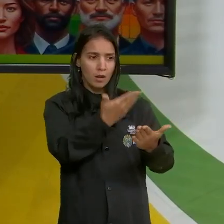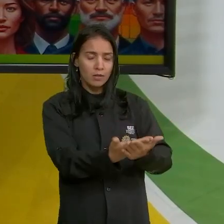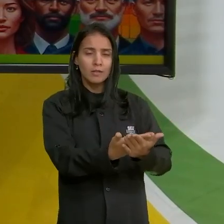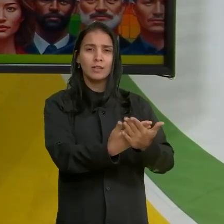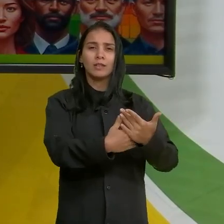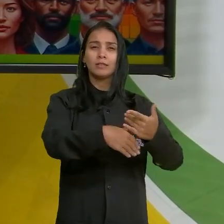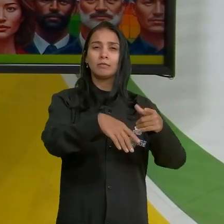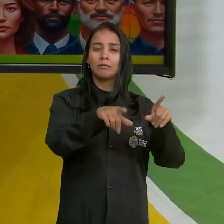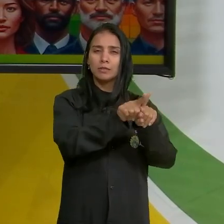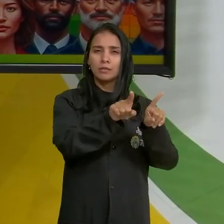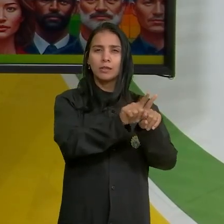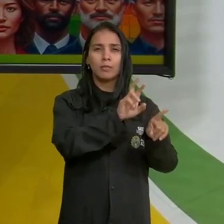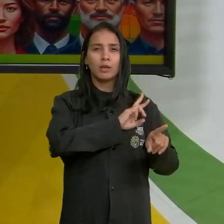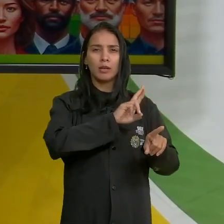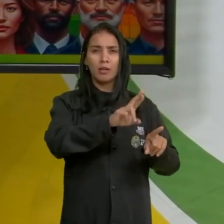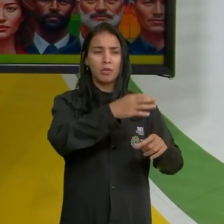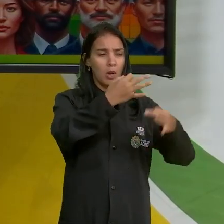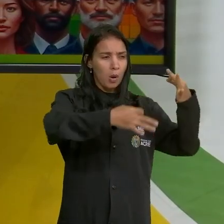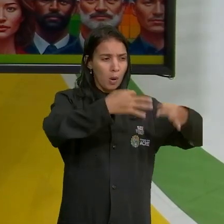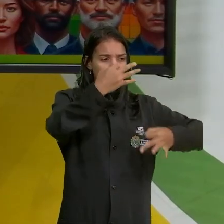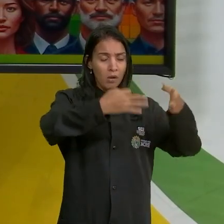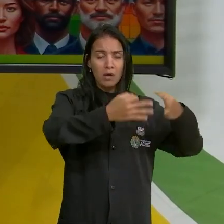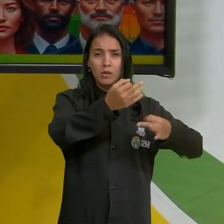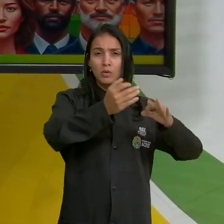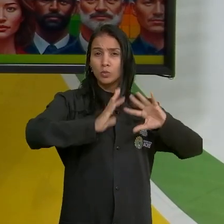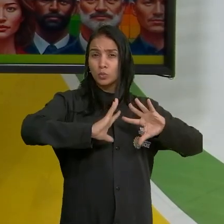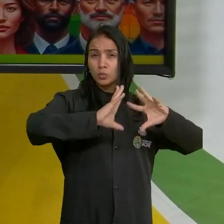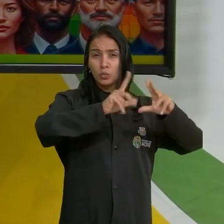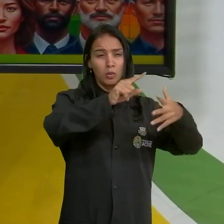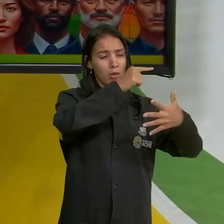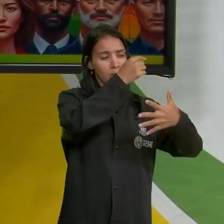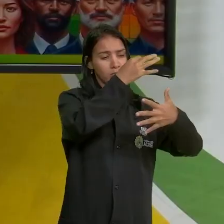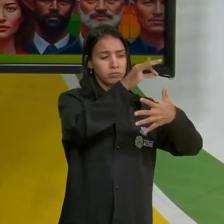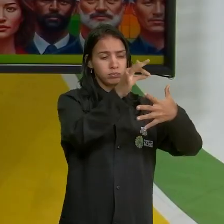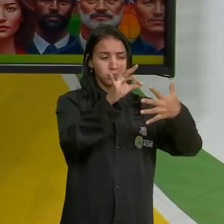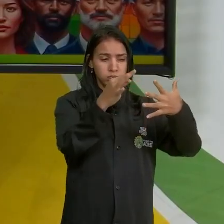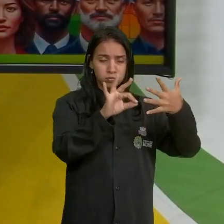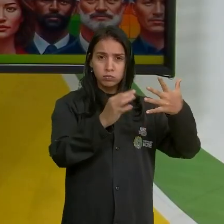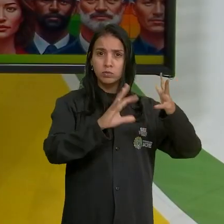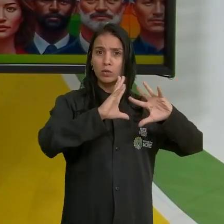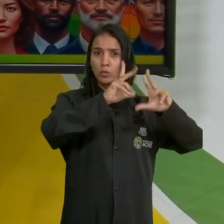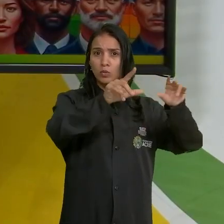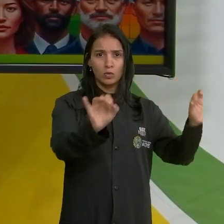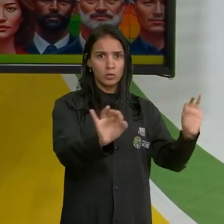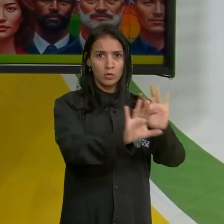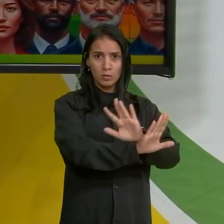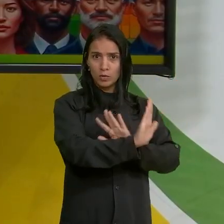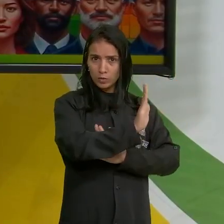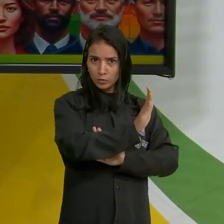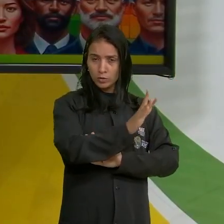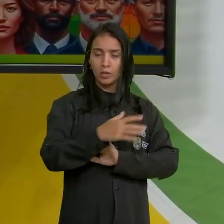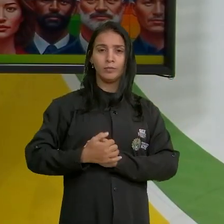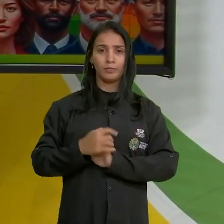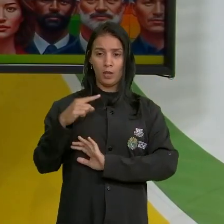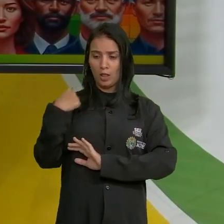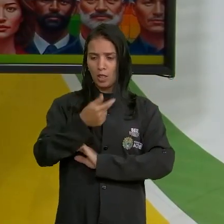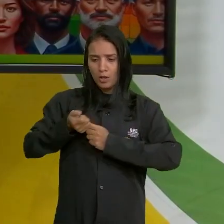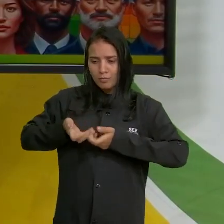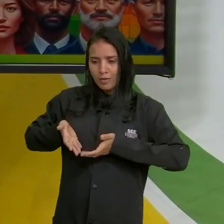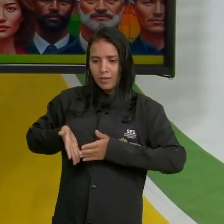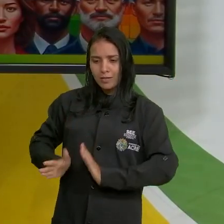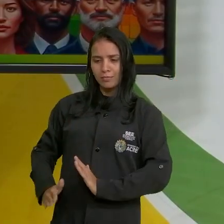normas jurídicas e outros elementos que eu poderia aqui estar exemplificando a todos vocês. Ou seja,